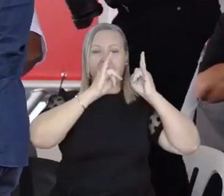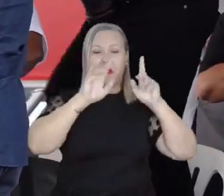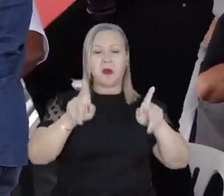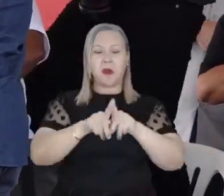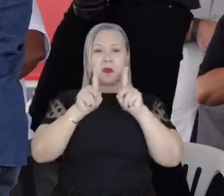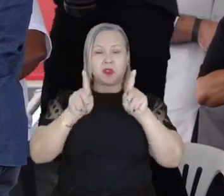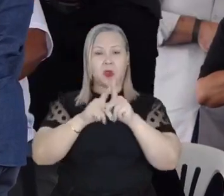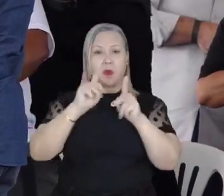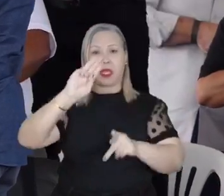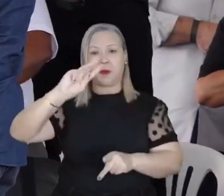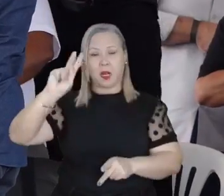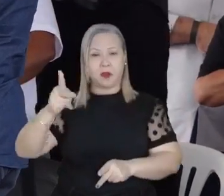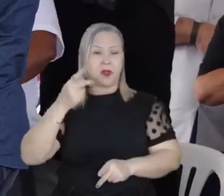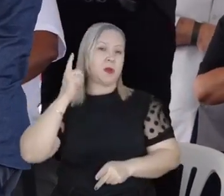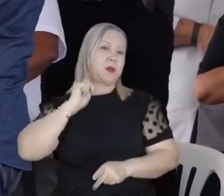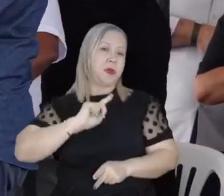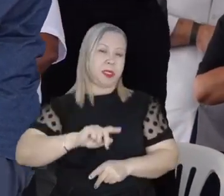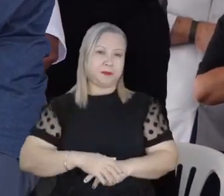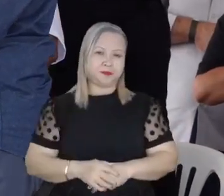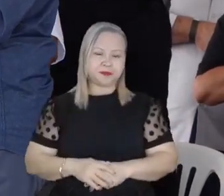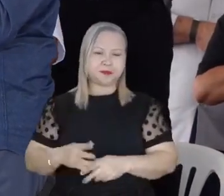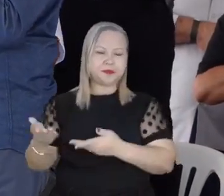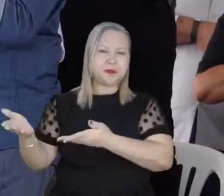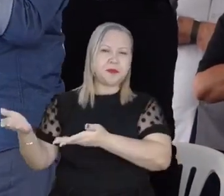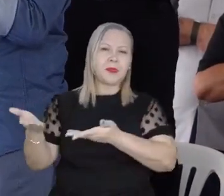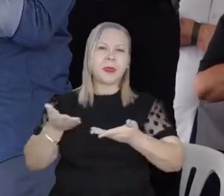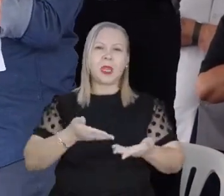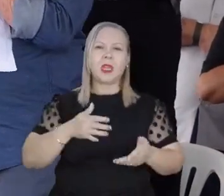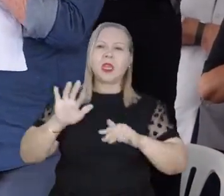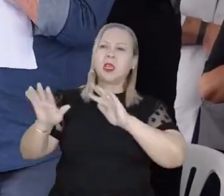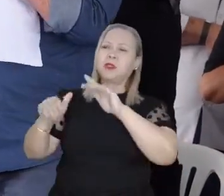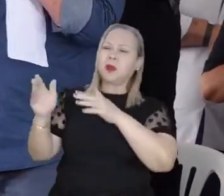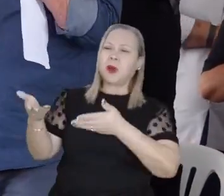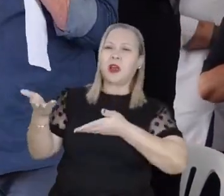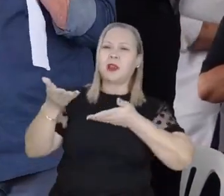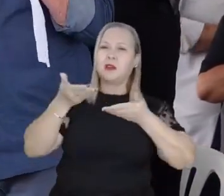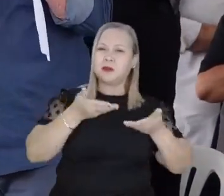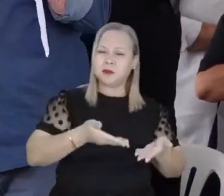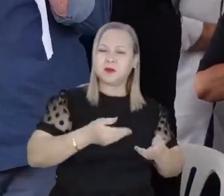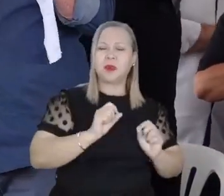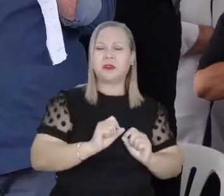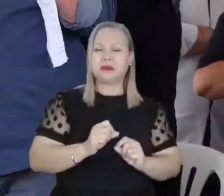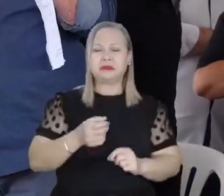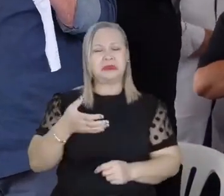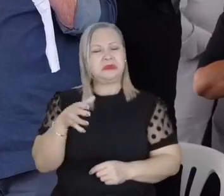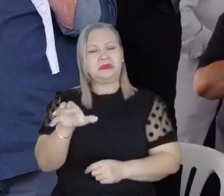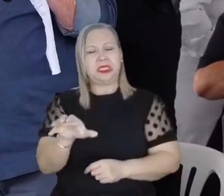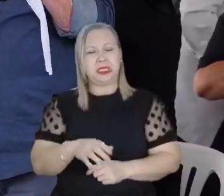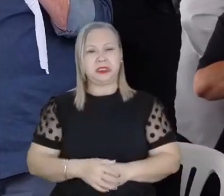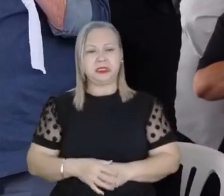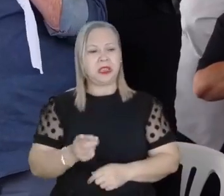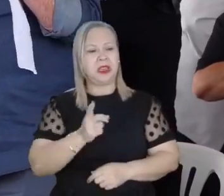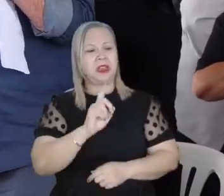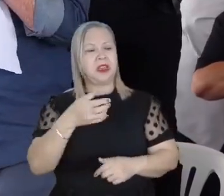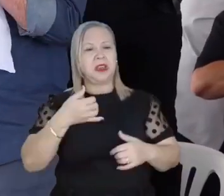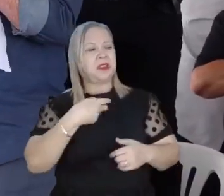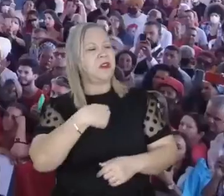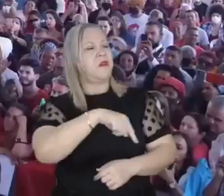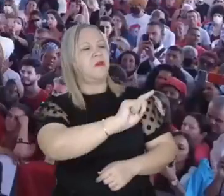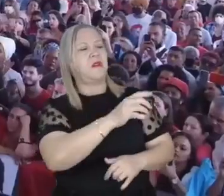Me convidaram para vir, eu não quis vir. Eu falei, eu não vou na festa daquele empresário. O que, que eu tenho a ver com esse empresário? Eu não